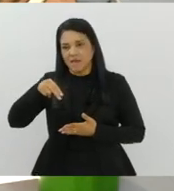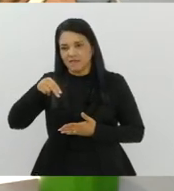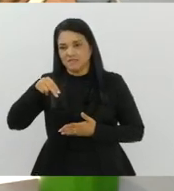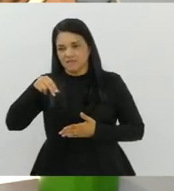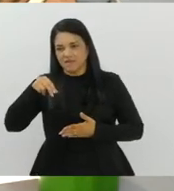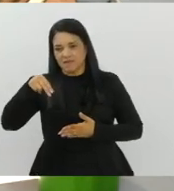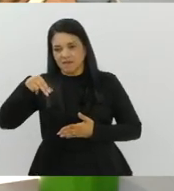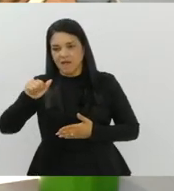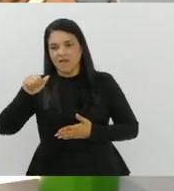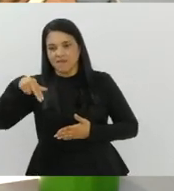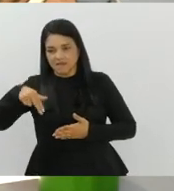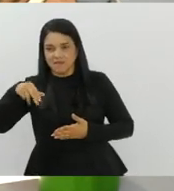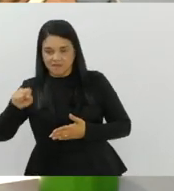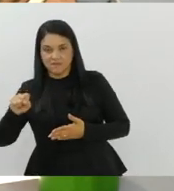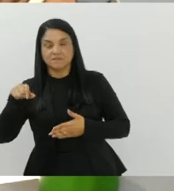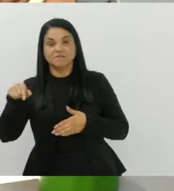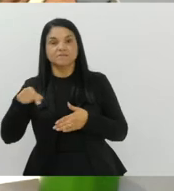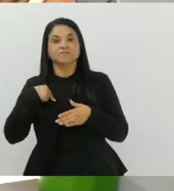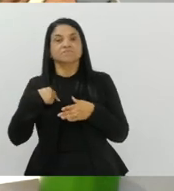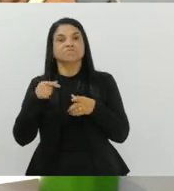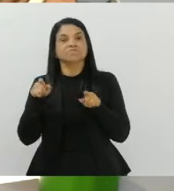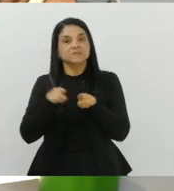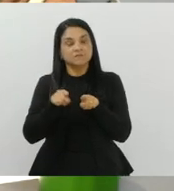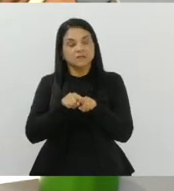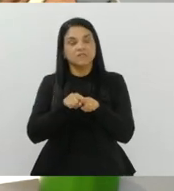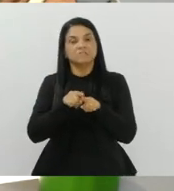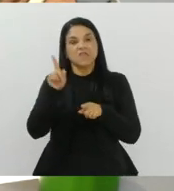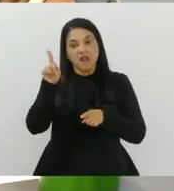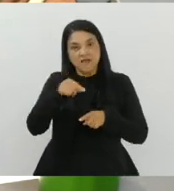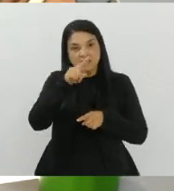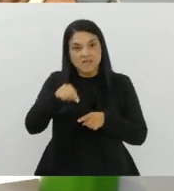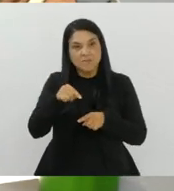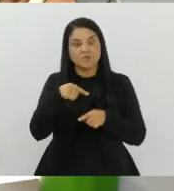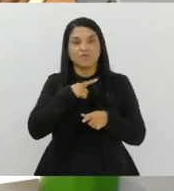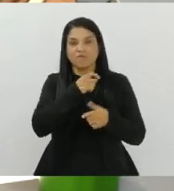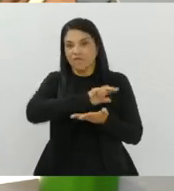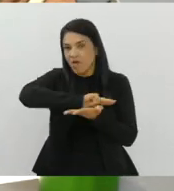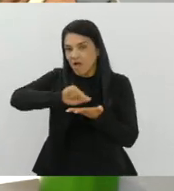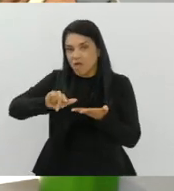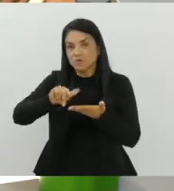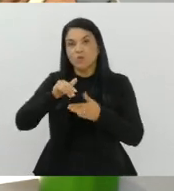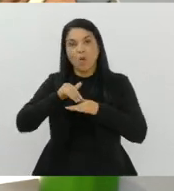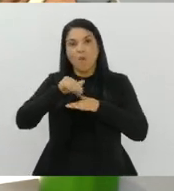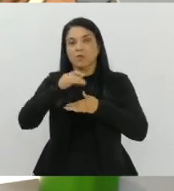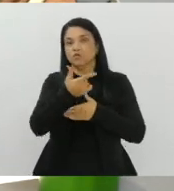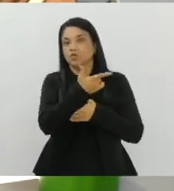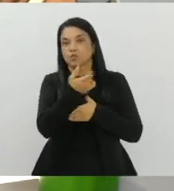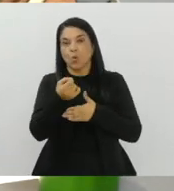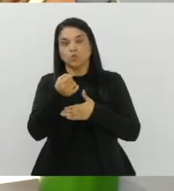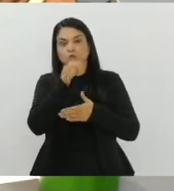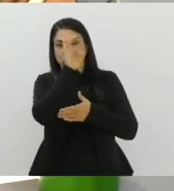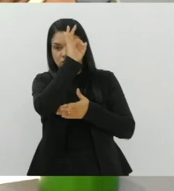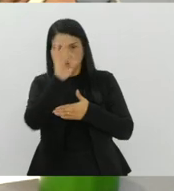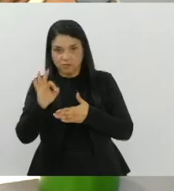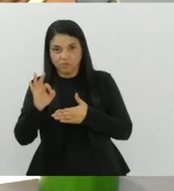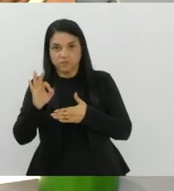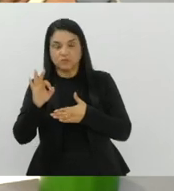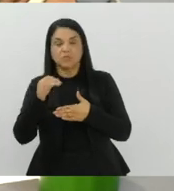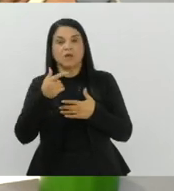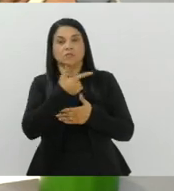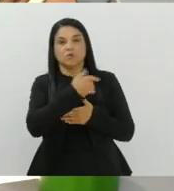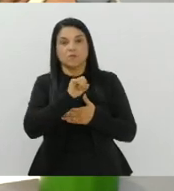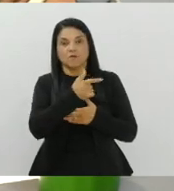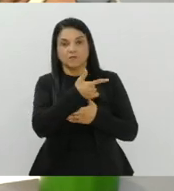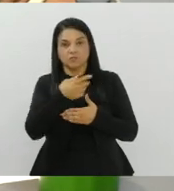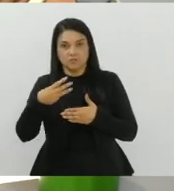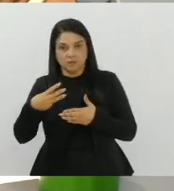9.500 denúncias de negativas de cobertura e de cancelamento. Um aumento de 212% em comparação ao ano de 2023 sobre